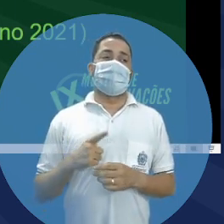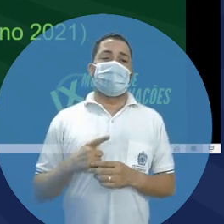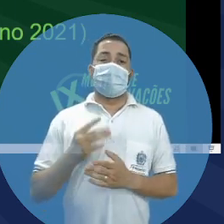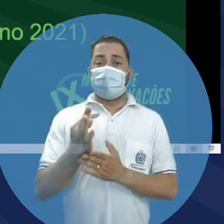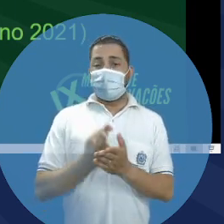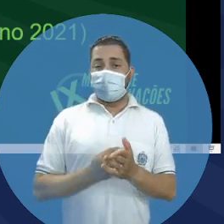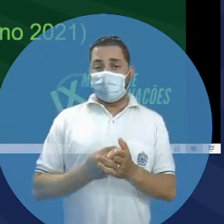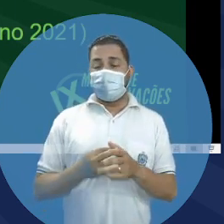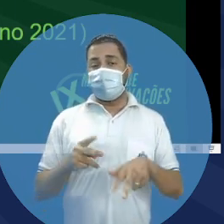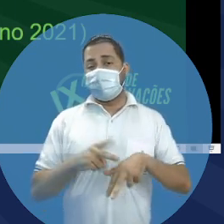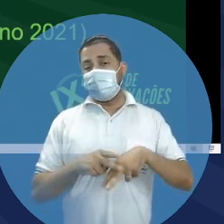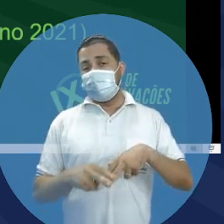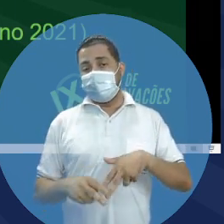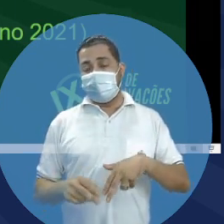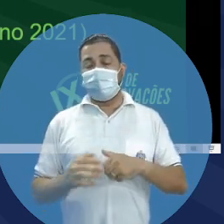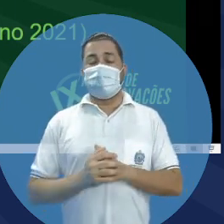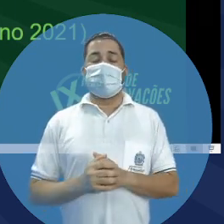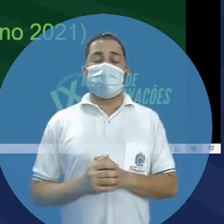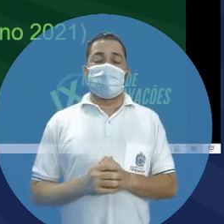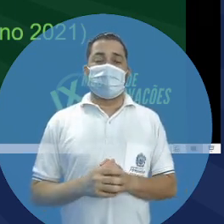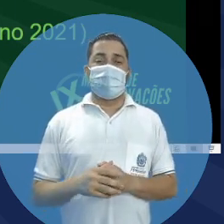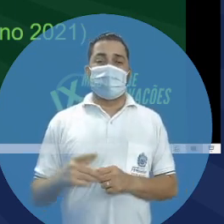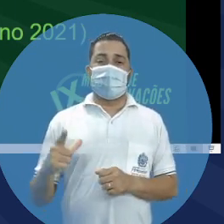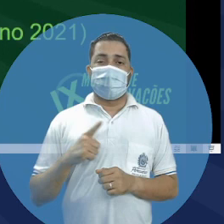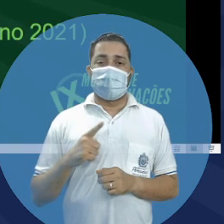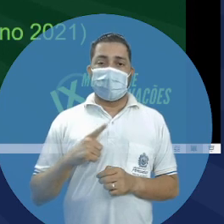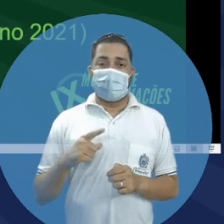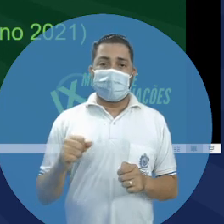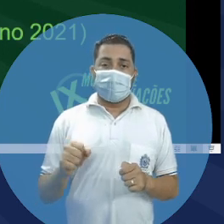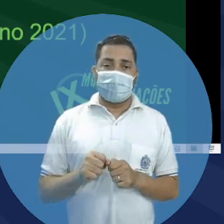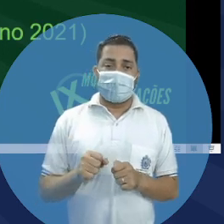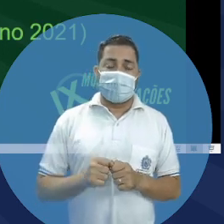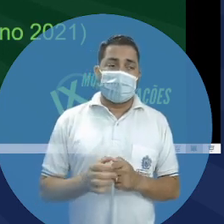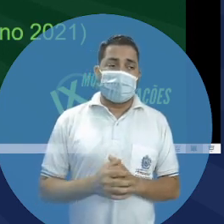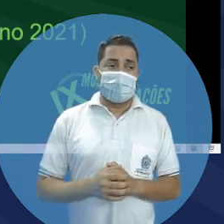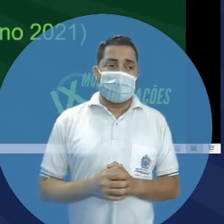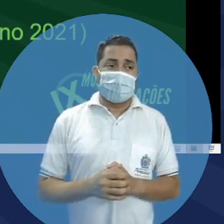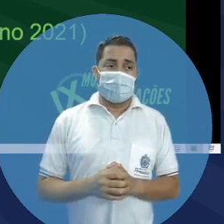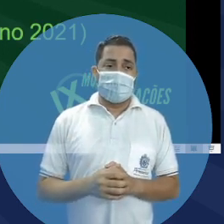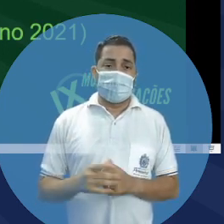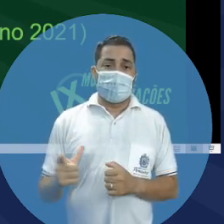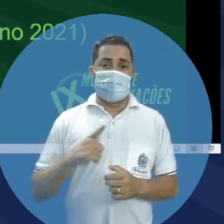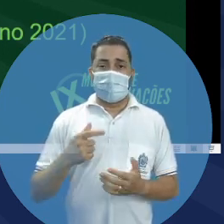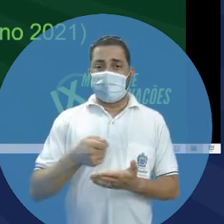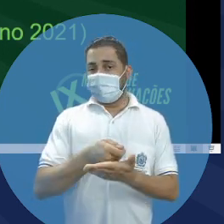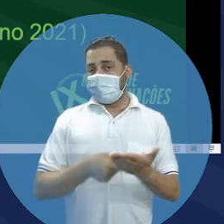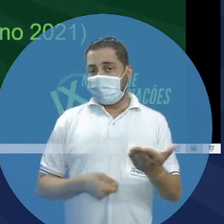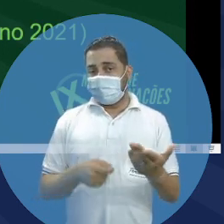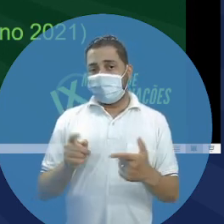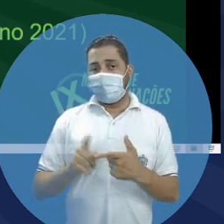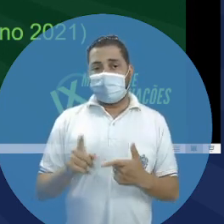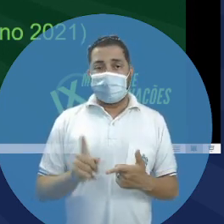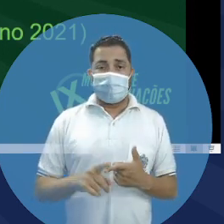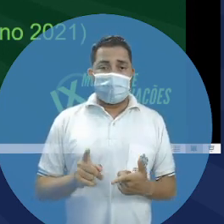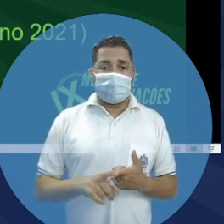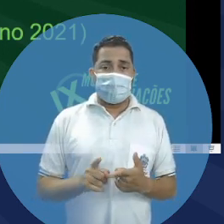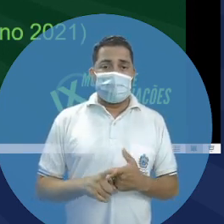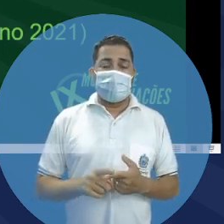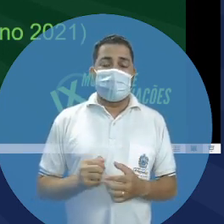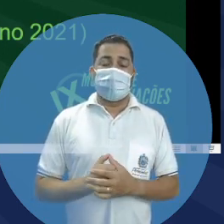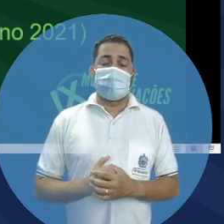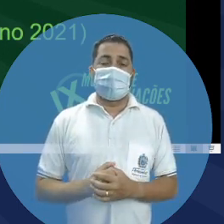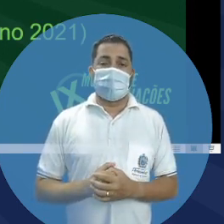12. Foi com Sofia Santiago Bonfim, com a redação Gênero e Diversidade Sexual, Desafios Enfrentados por